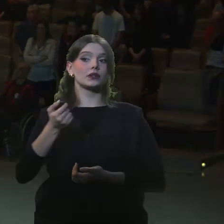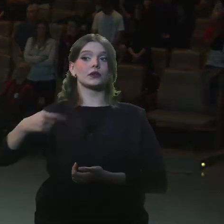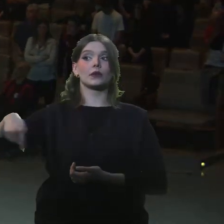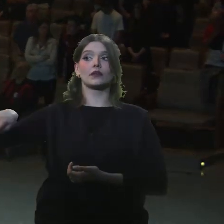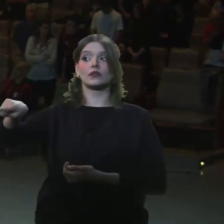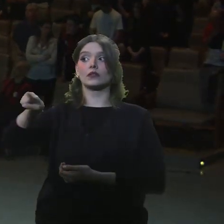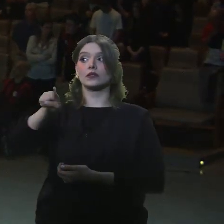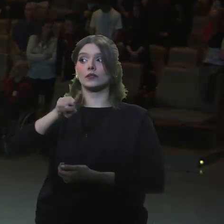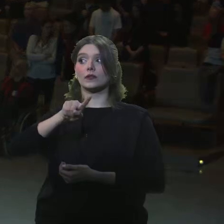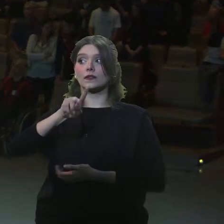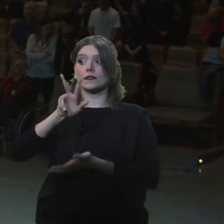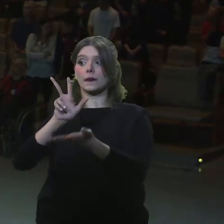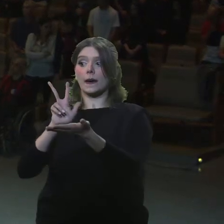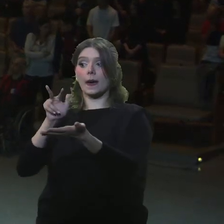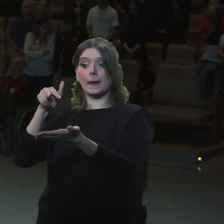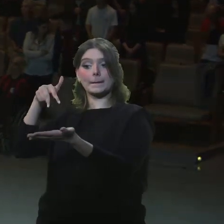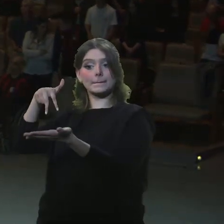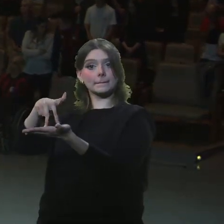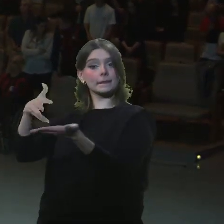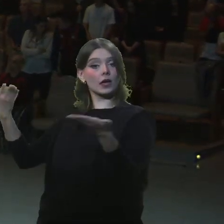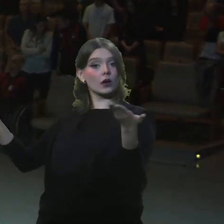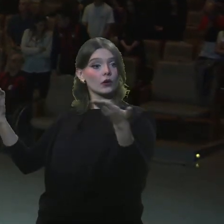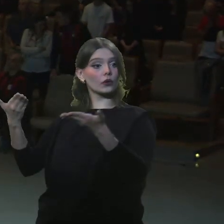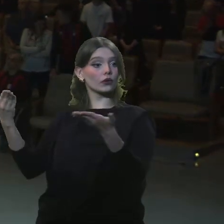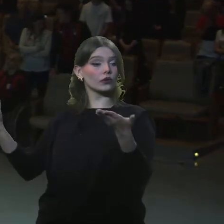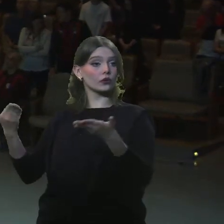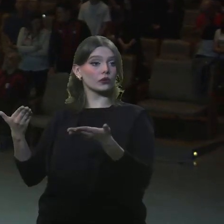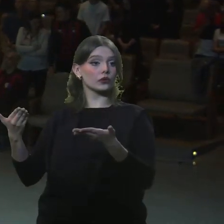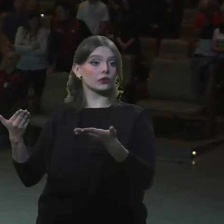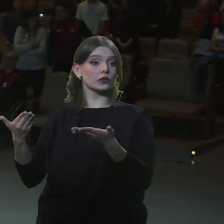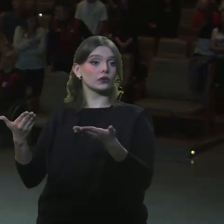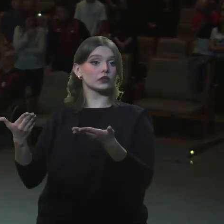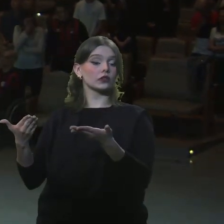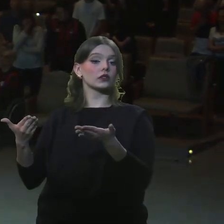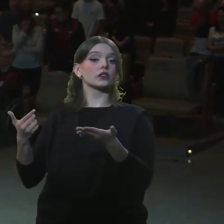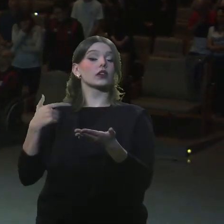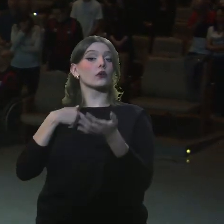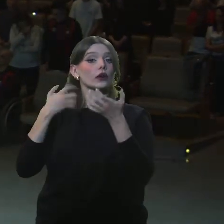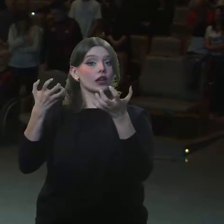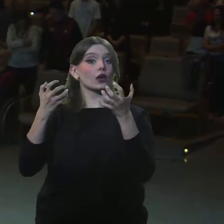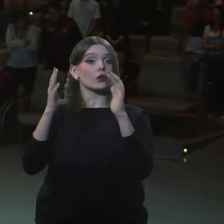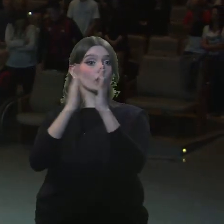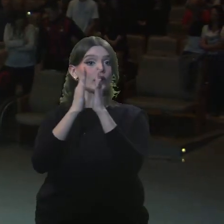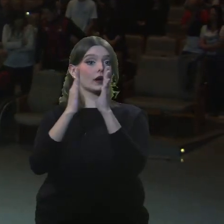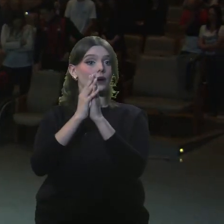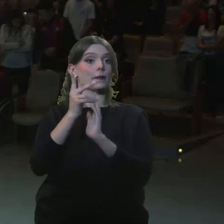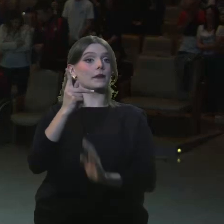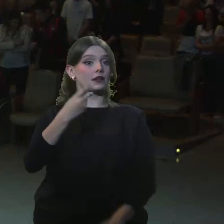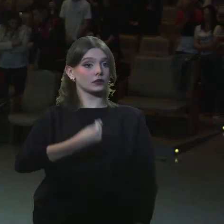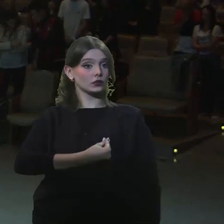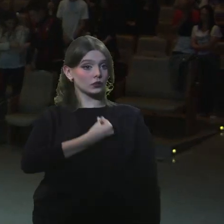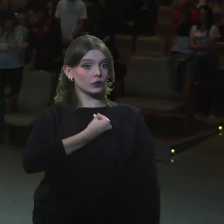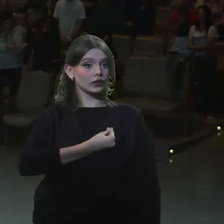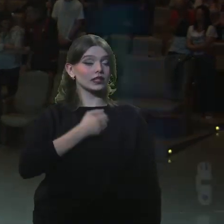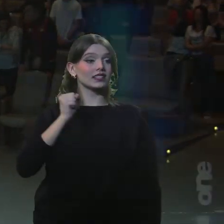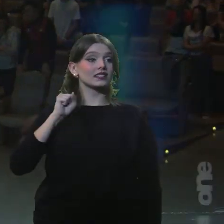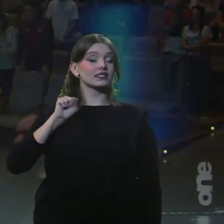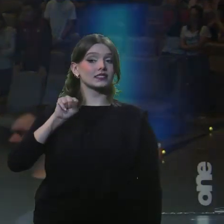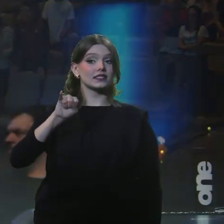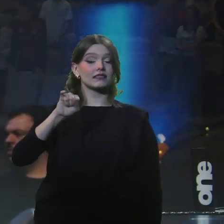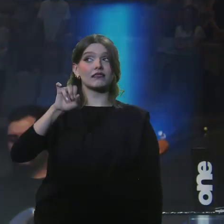posicionar aqui dentro e quero te dar uma oportunidade de orar pela tua vida. Se Deus falou com você,